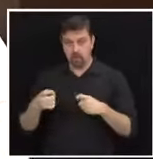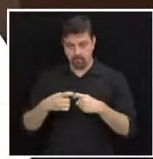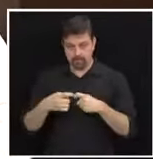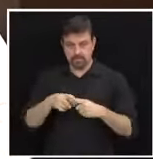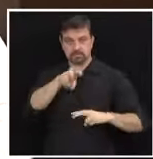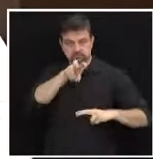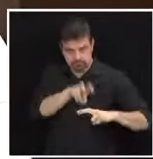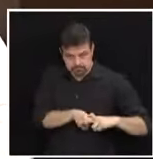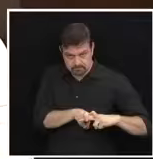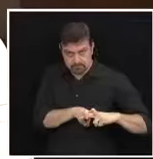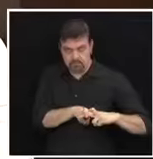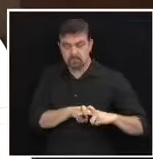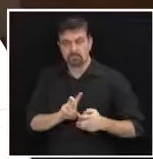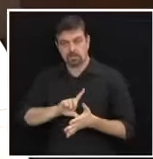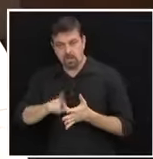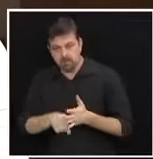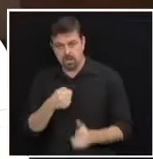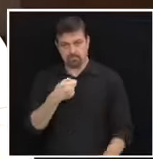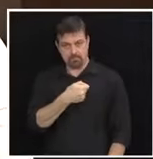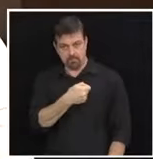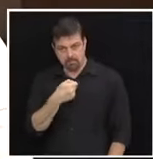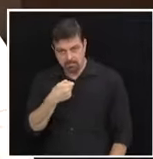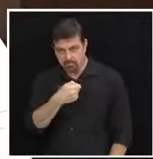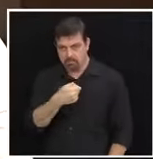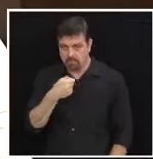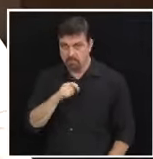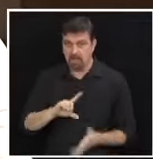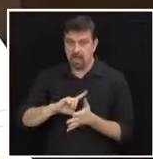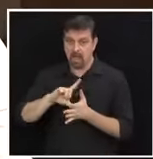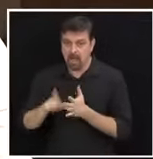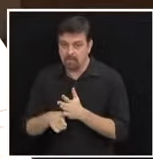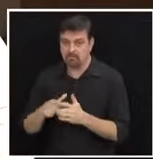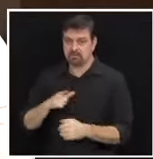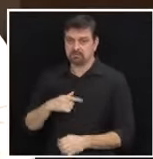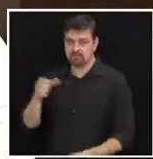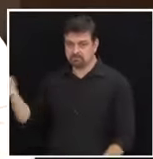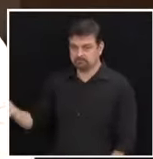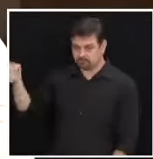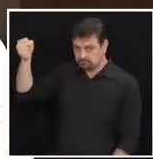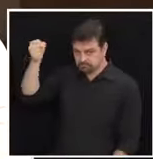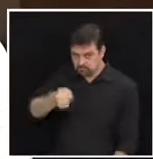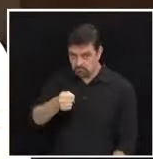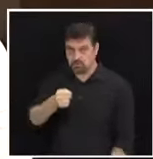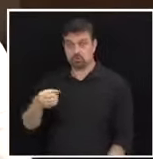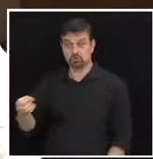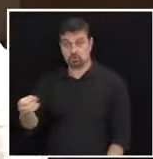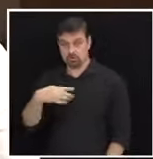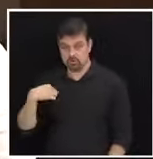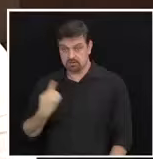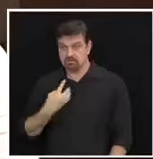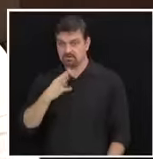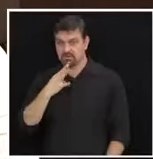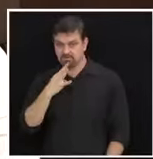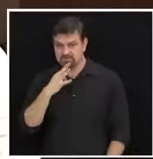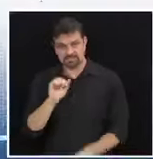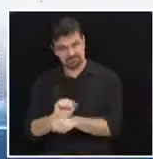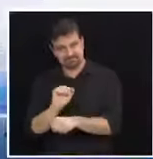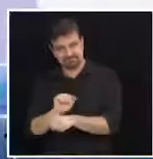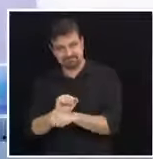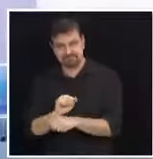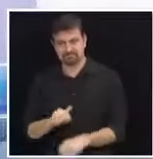para o segundo bloco para a gente continuar esse bate-papo e vem aí um novo personagem que vocês vão conhecer. Fique por aí, até